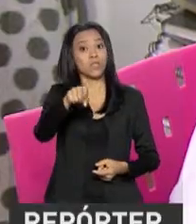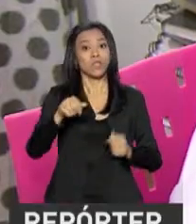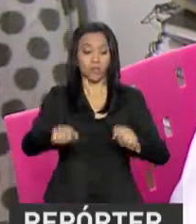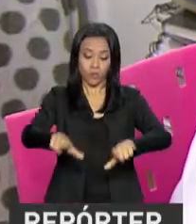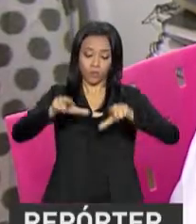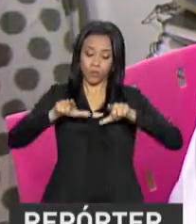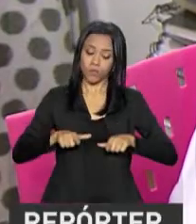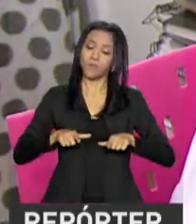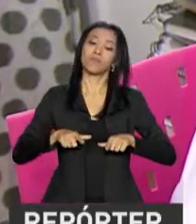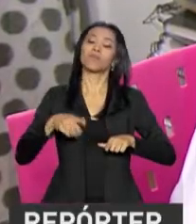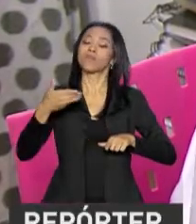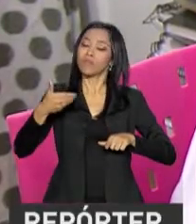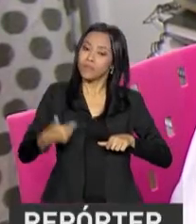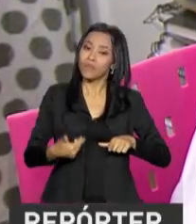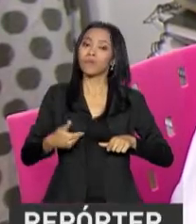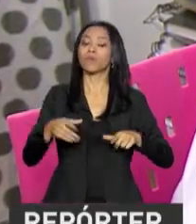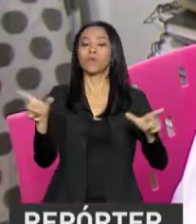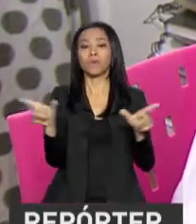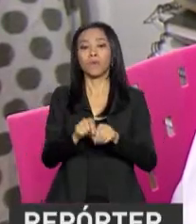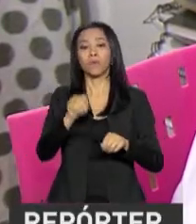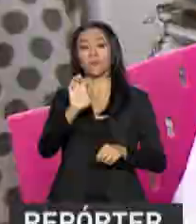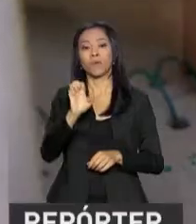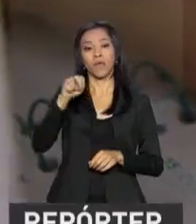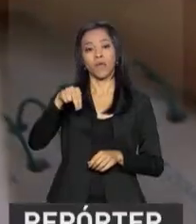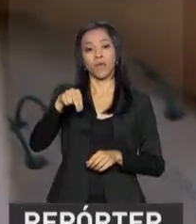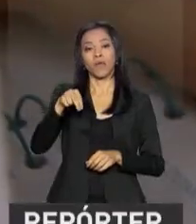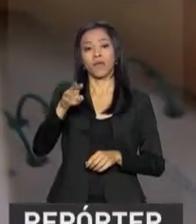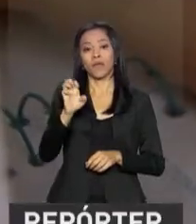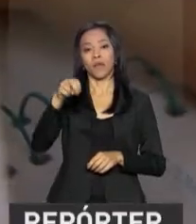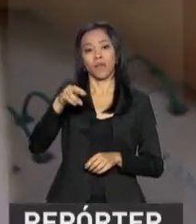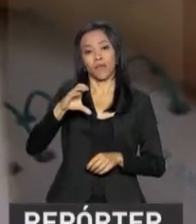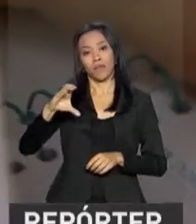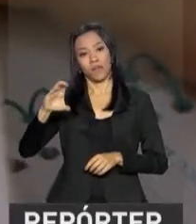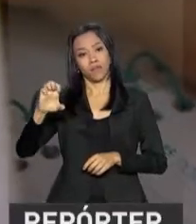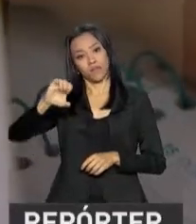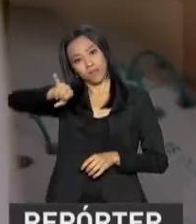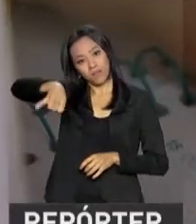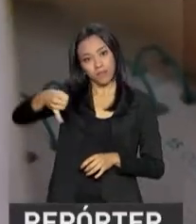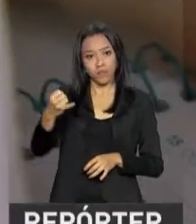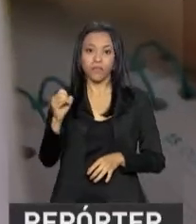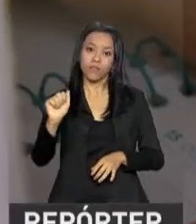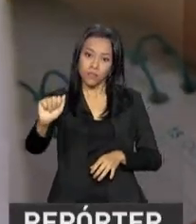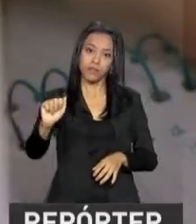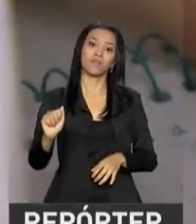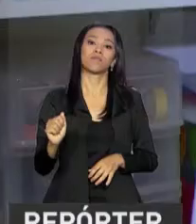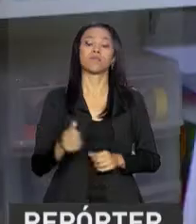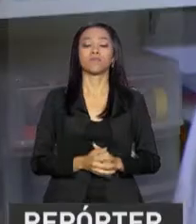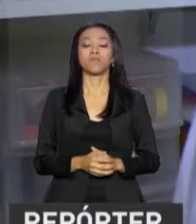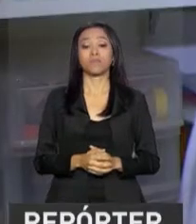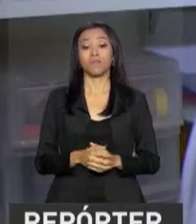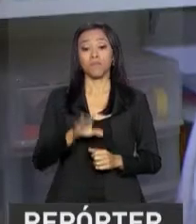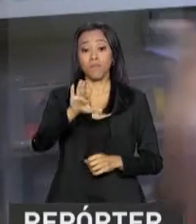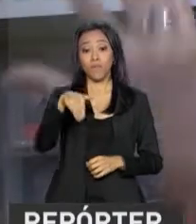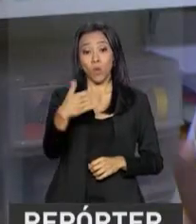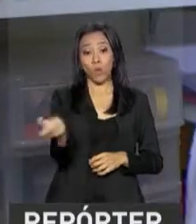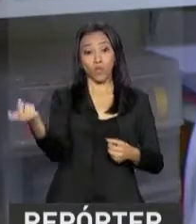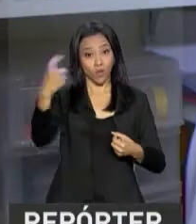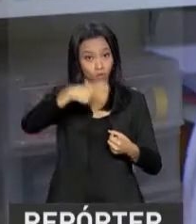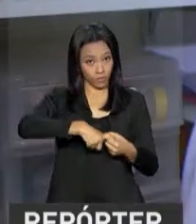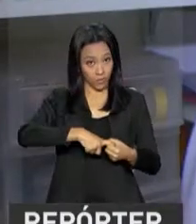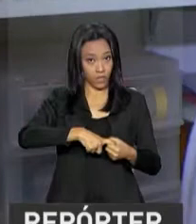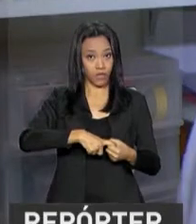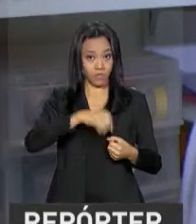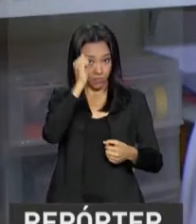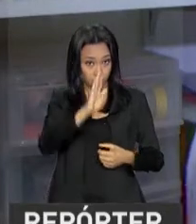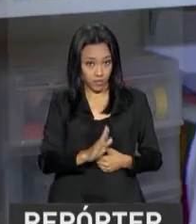médio pelo exame nacional para certificação de competências de jovens e adultos ou seja quando eu voltei porque morei fora